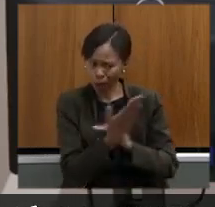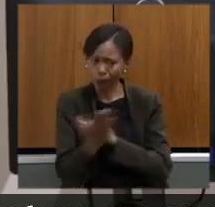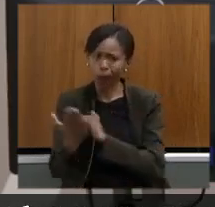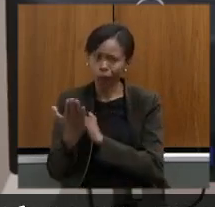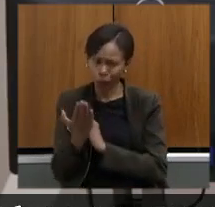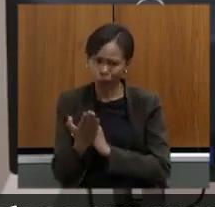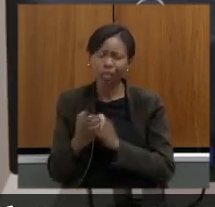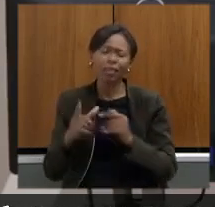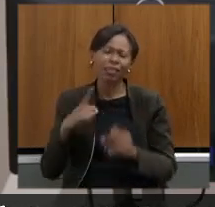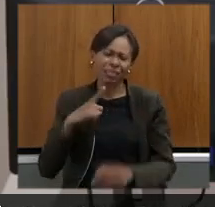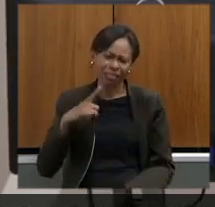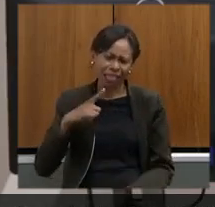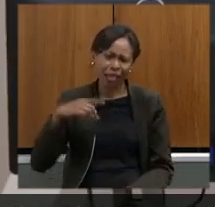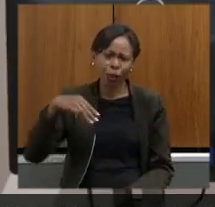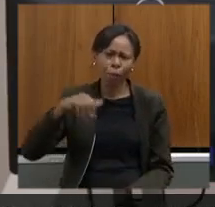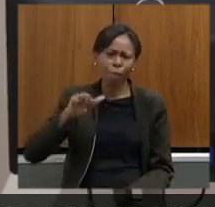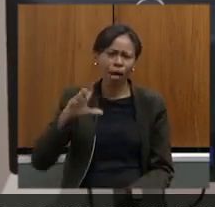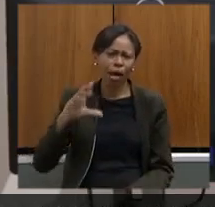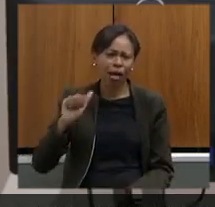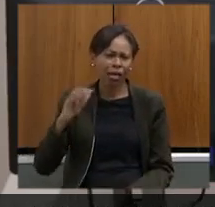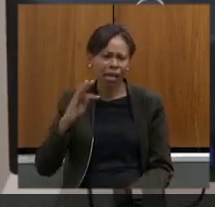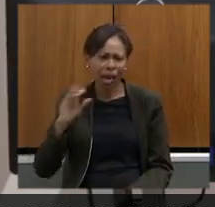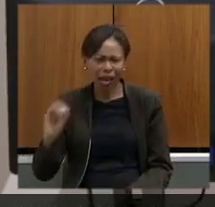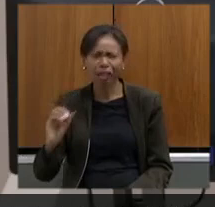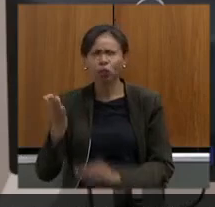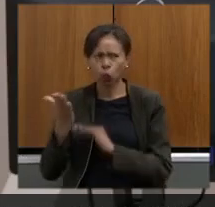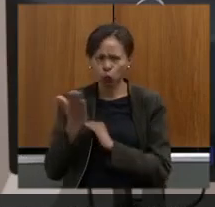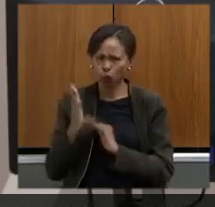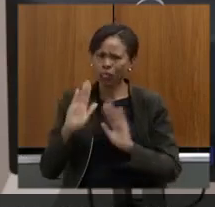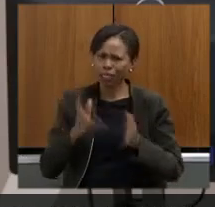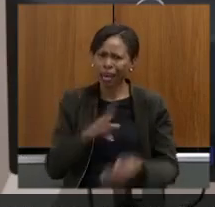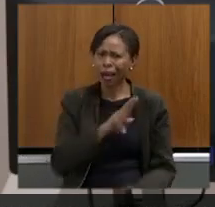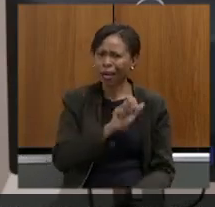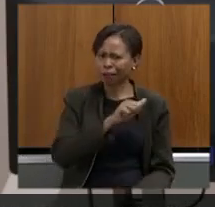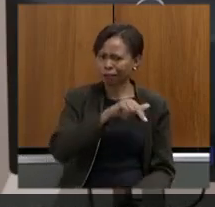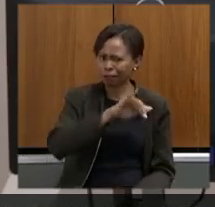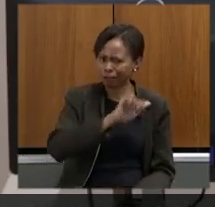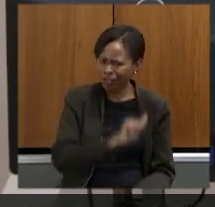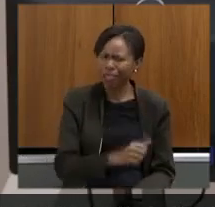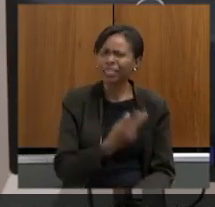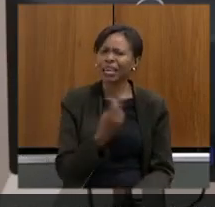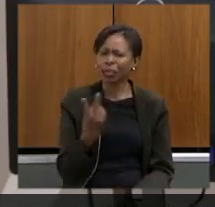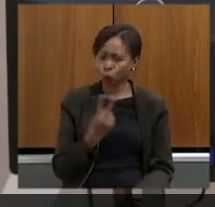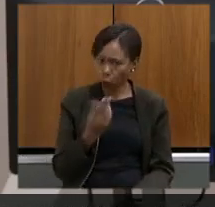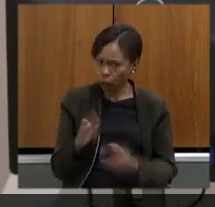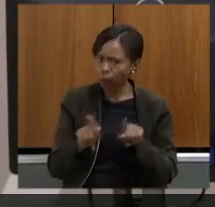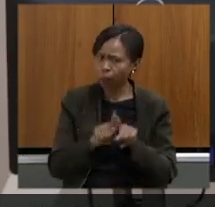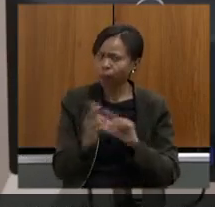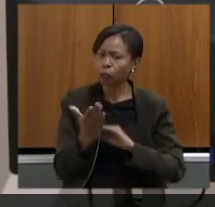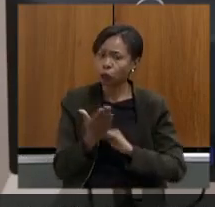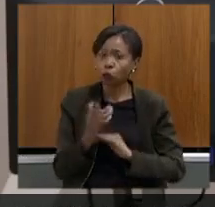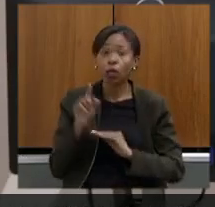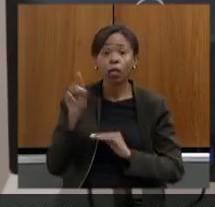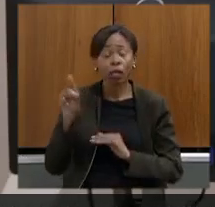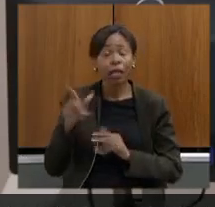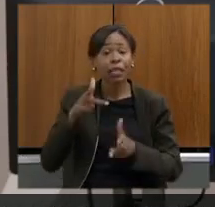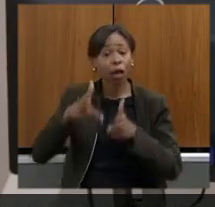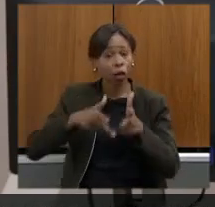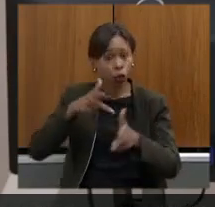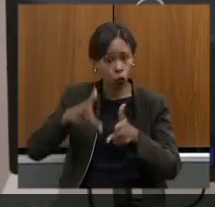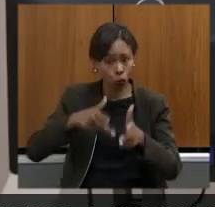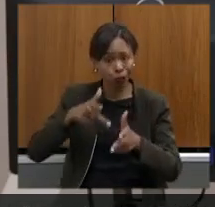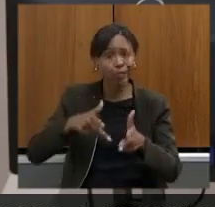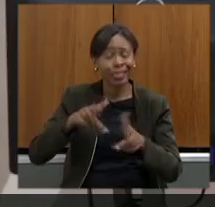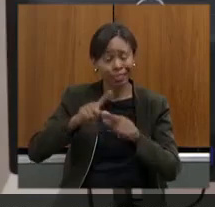grande apoio do marcato da Vânia Cardoso e dessa casa sua casa dá um grande apoio a questão Ferroviário o único